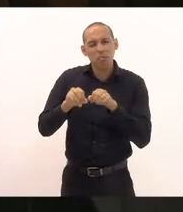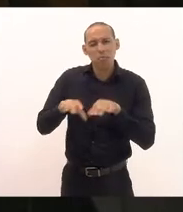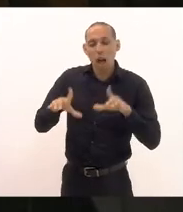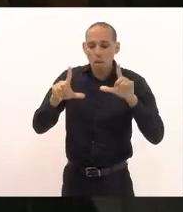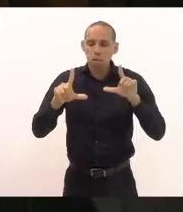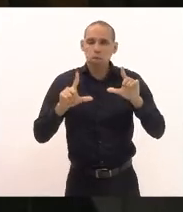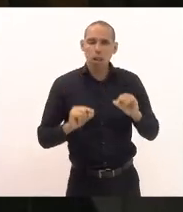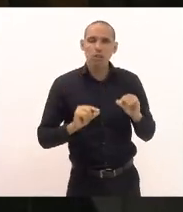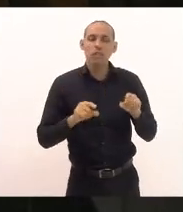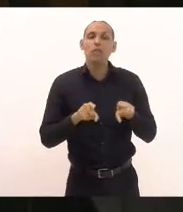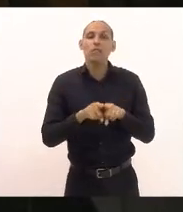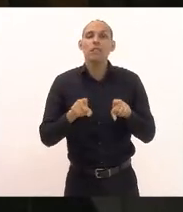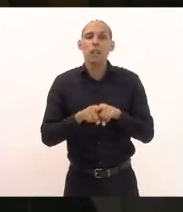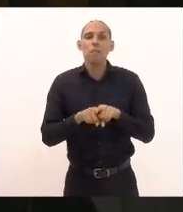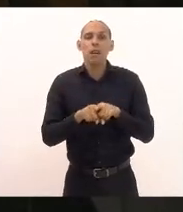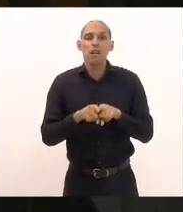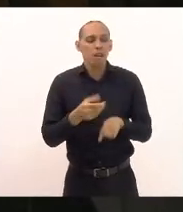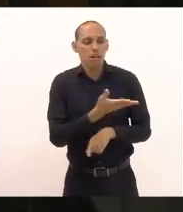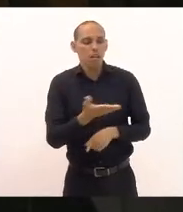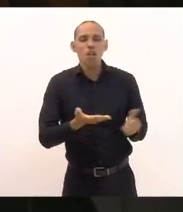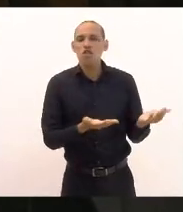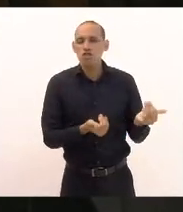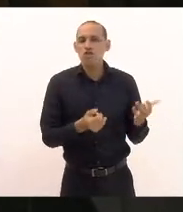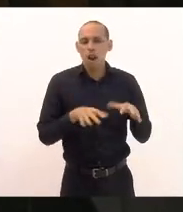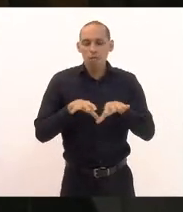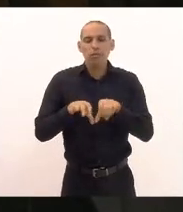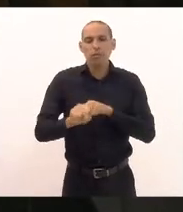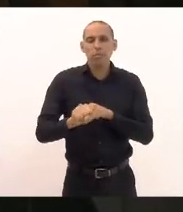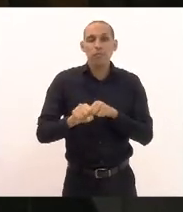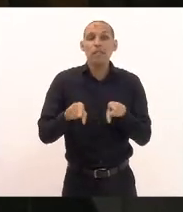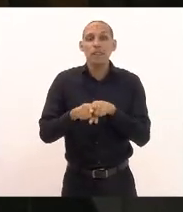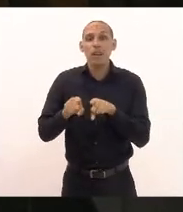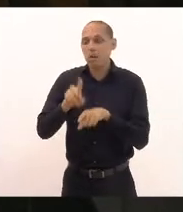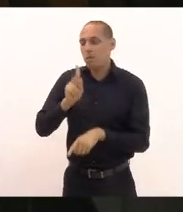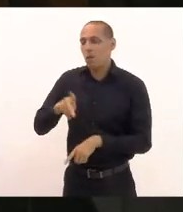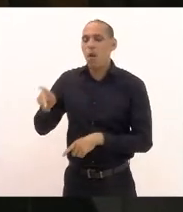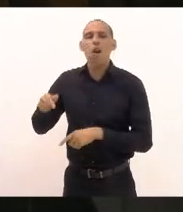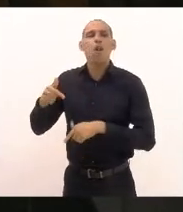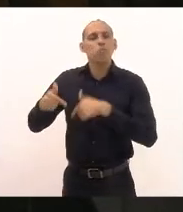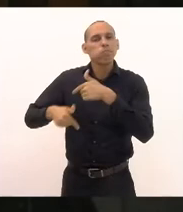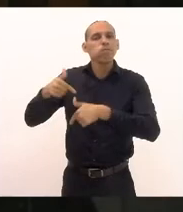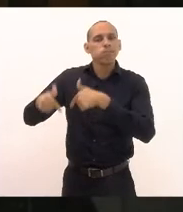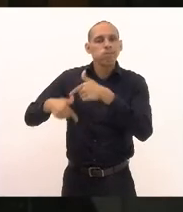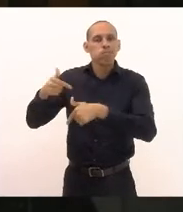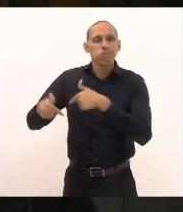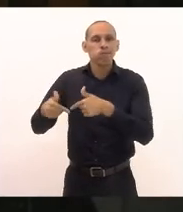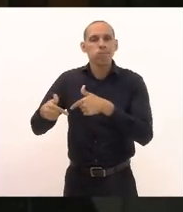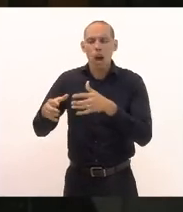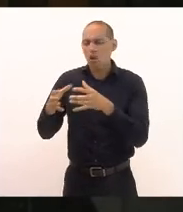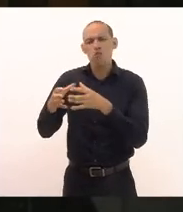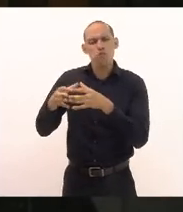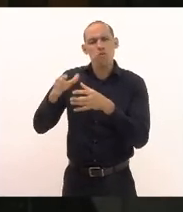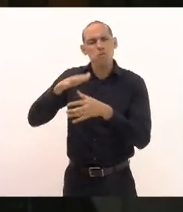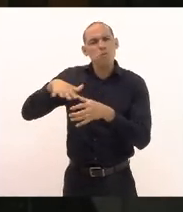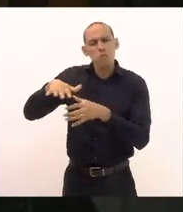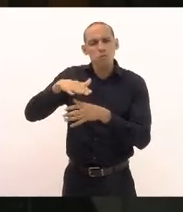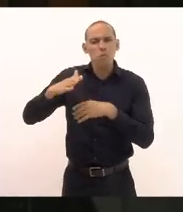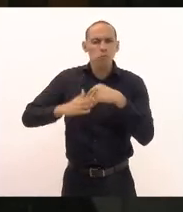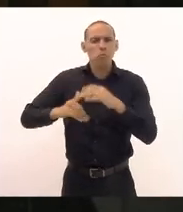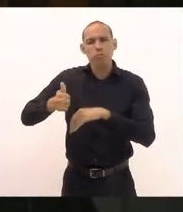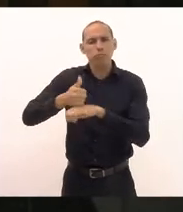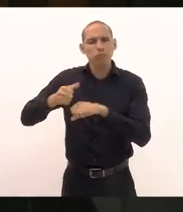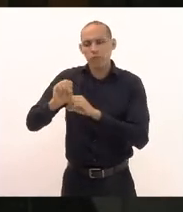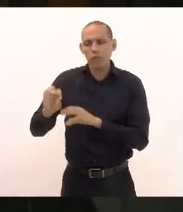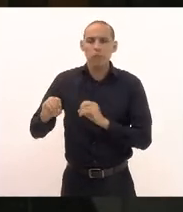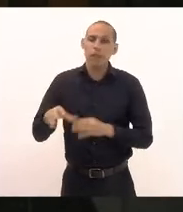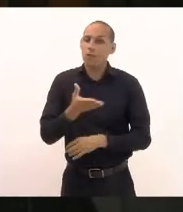no exercício profissional dos nossos professores e do conjunto dos nossos profissionais de educação. Então, para quem